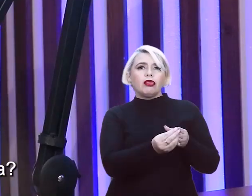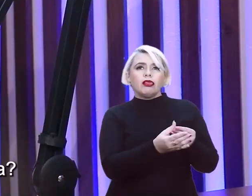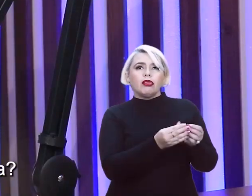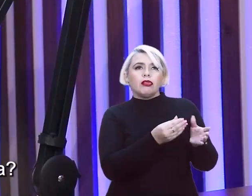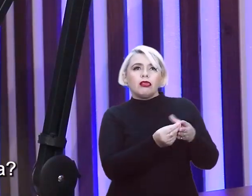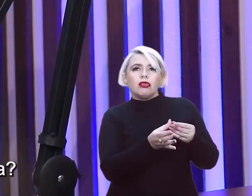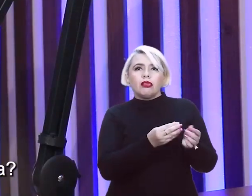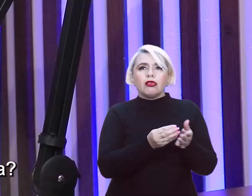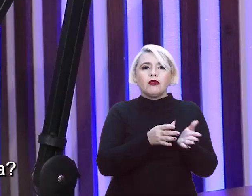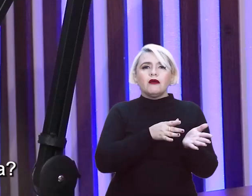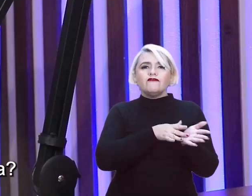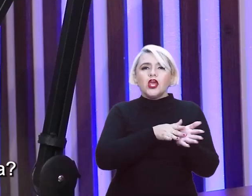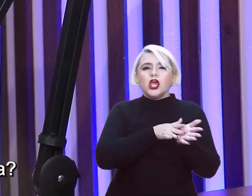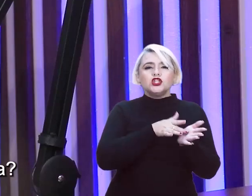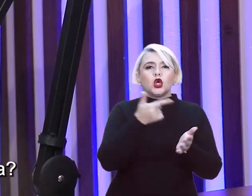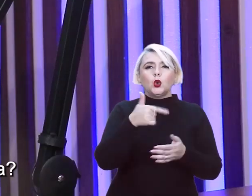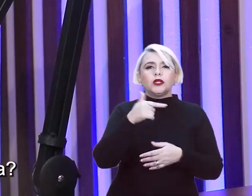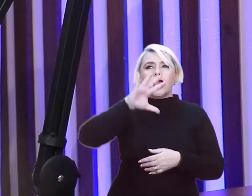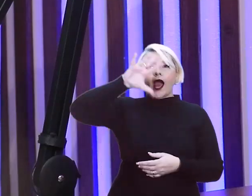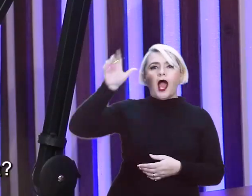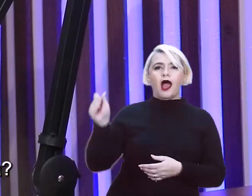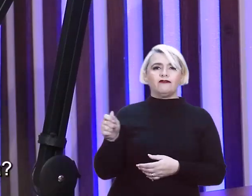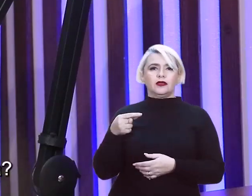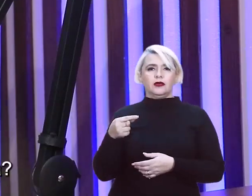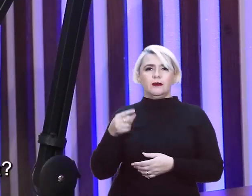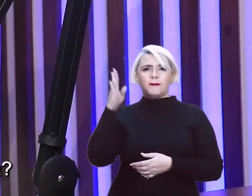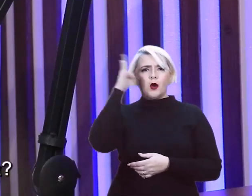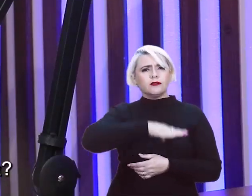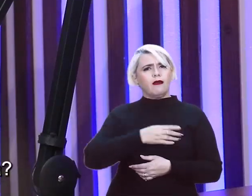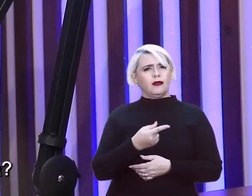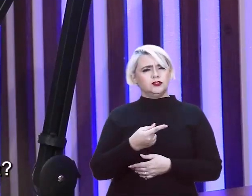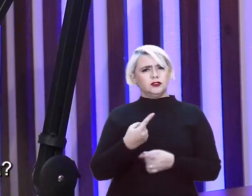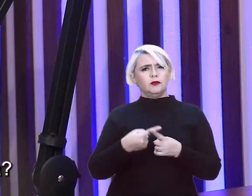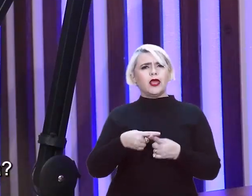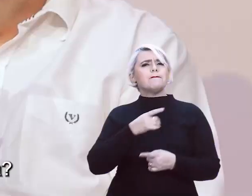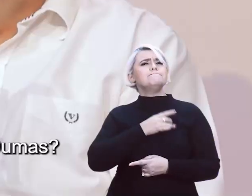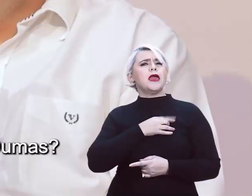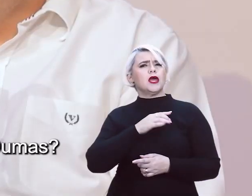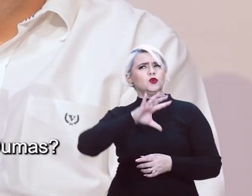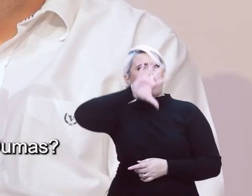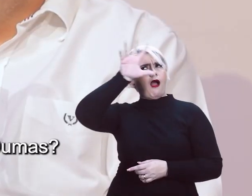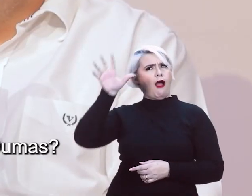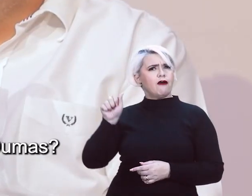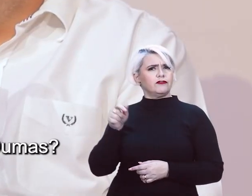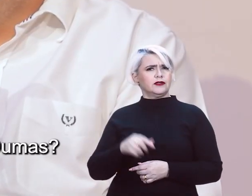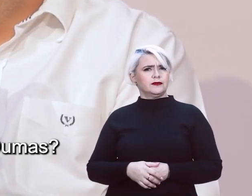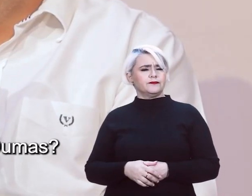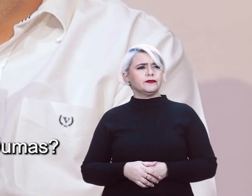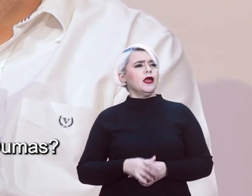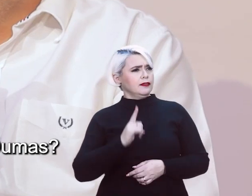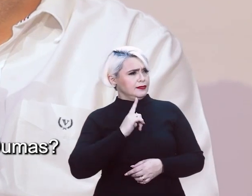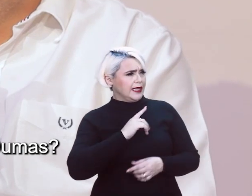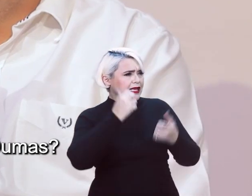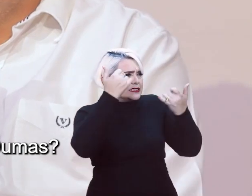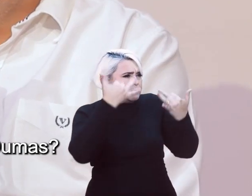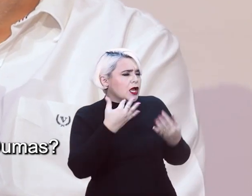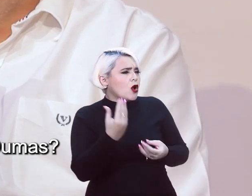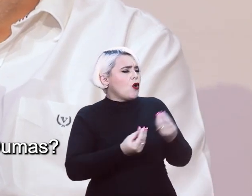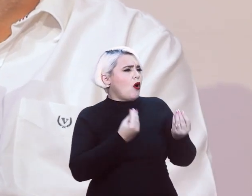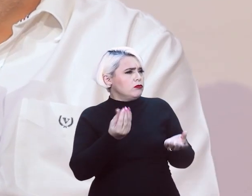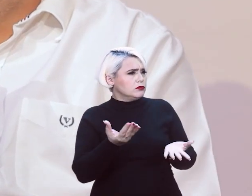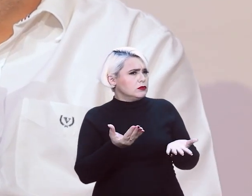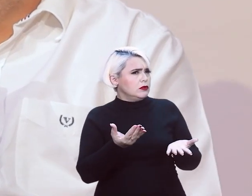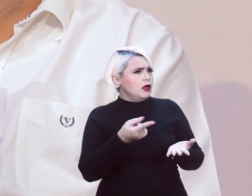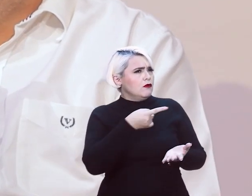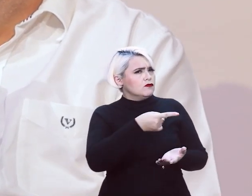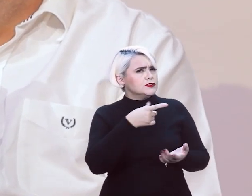tanta maldade contra a África? Não é porque esse medo da África. Existe uma explicação para isso, Dumas? Assim, pelo